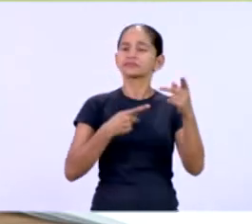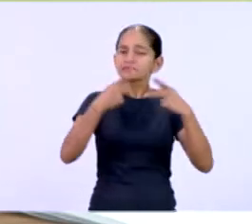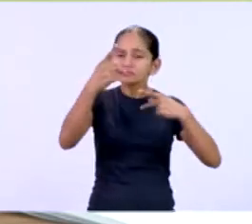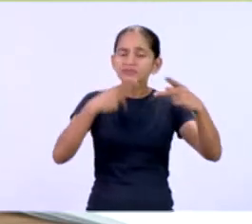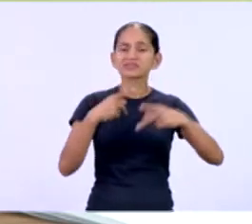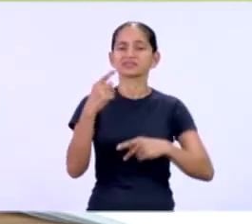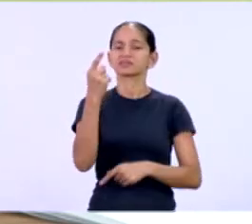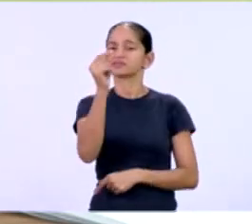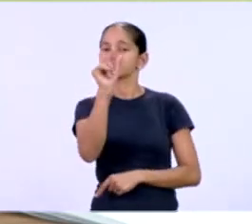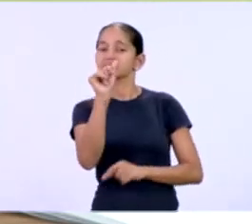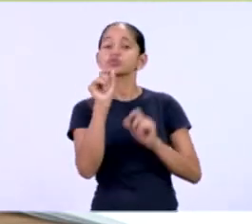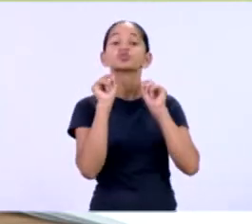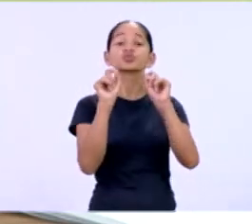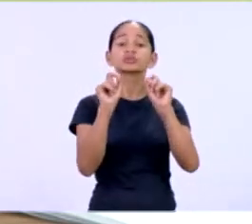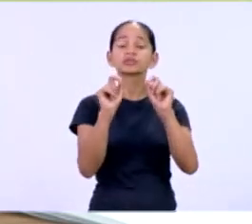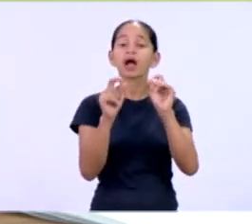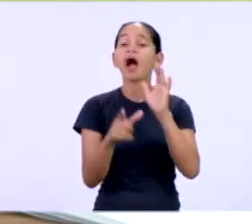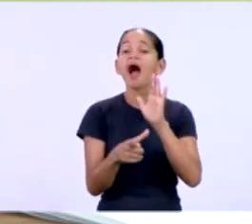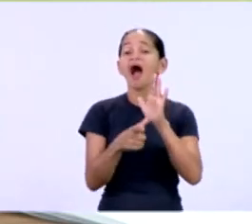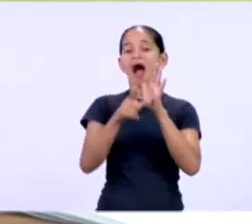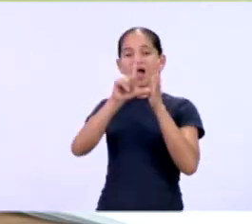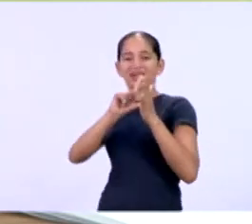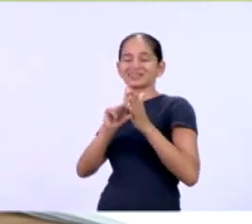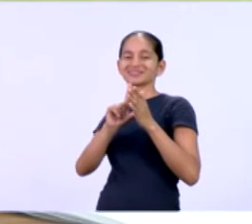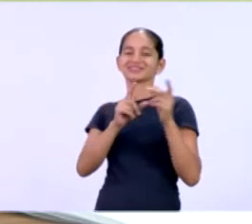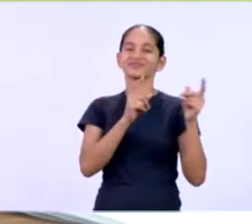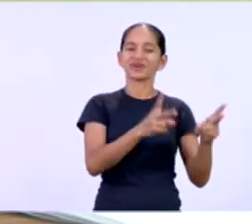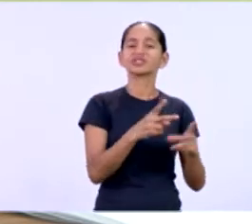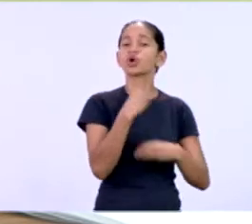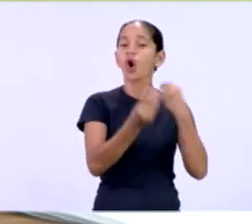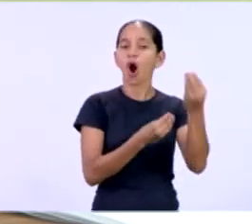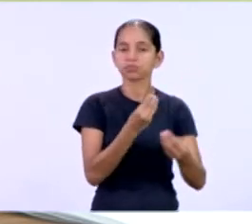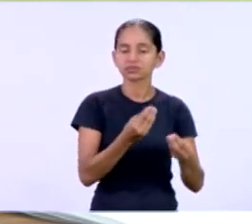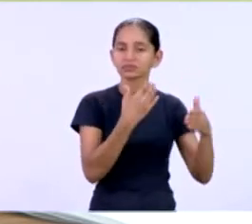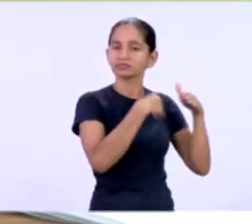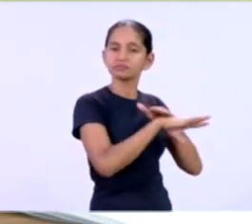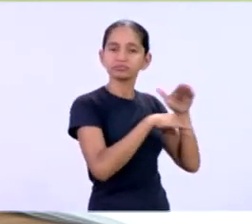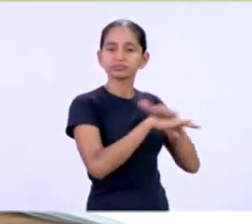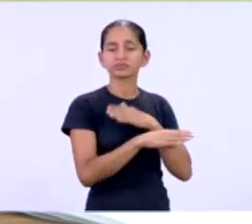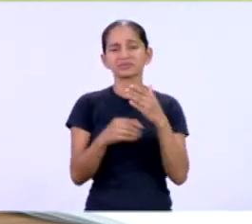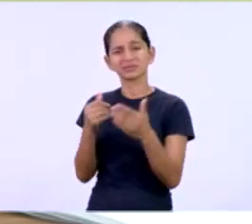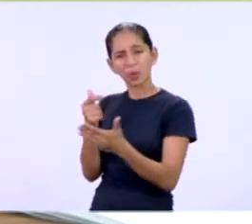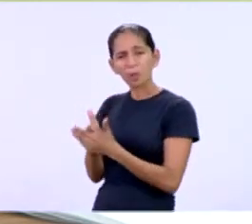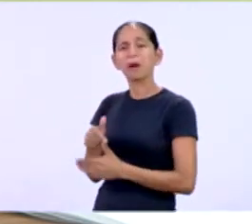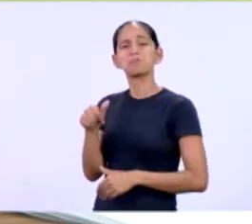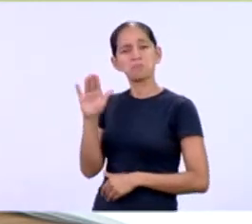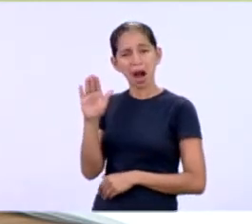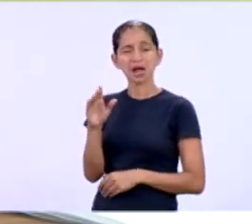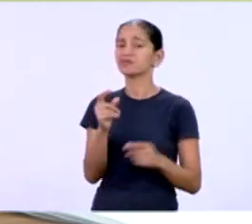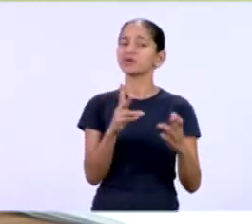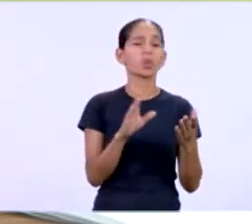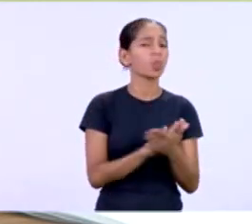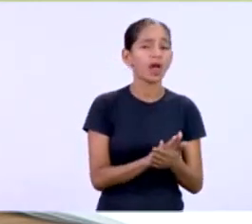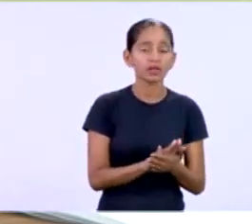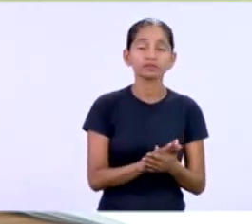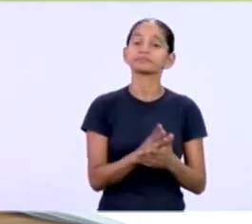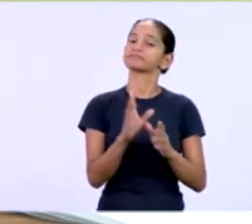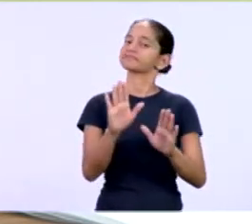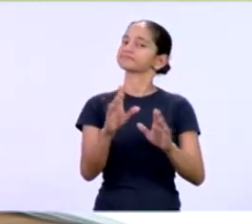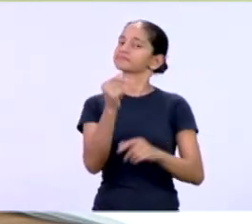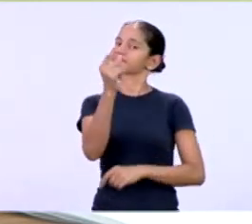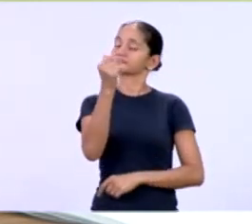planejamento financeiro, a empresa ela vai ter uma previsão de vendas, uma previsão de receita, de entradas de financeiro